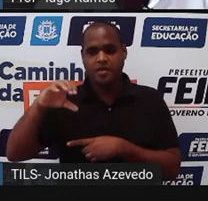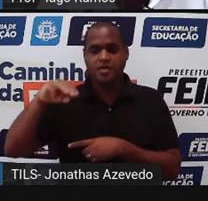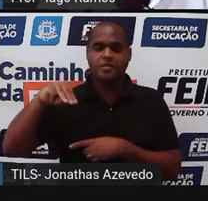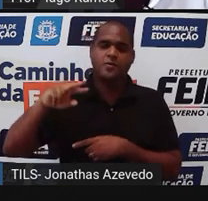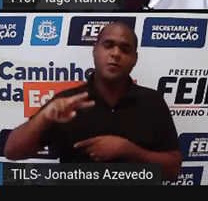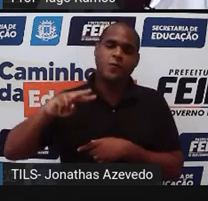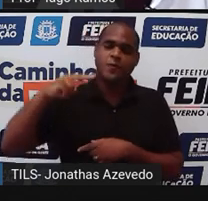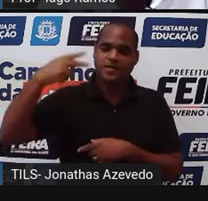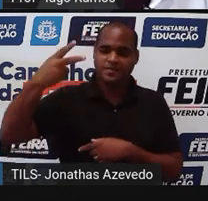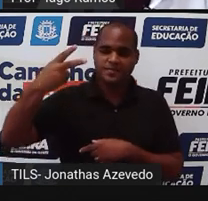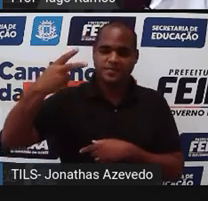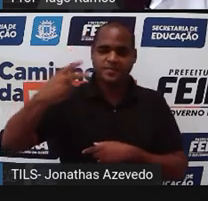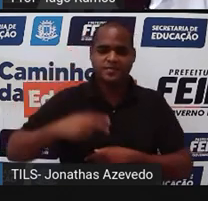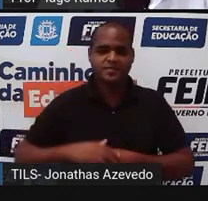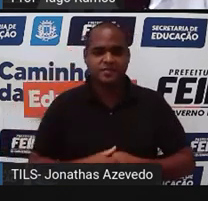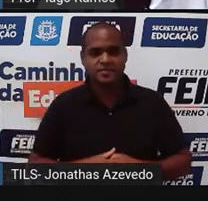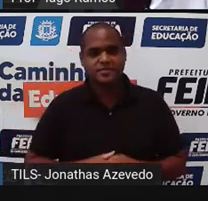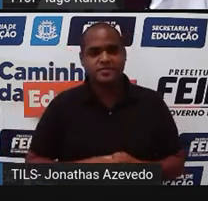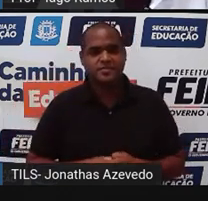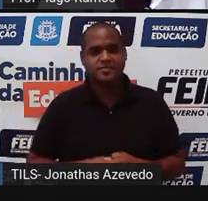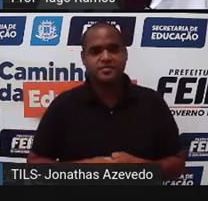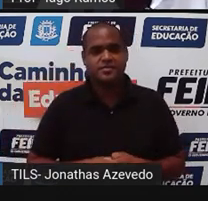centímetro quadrado